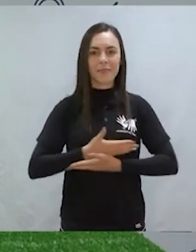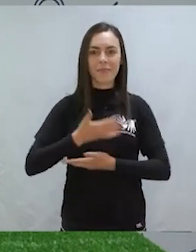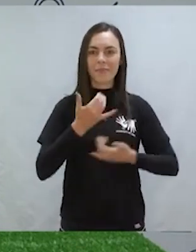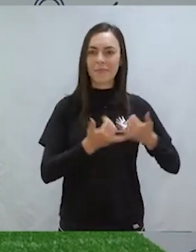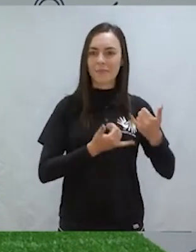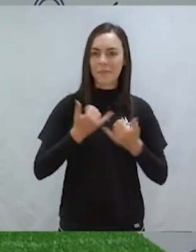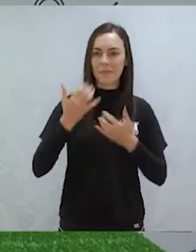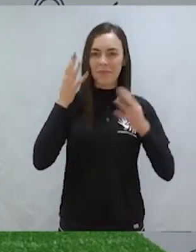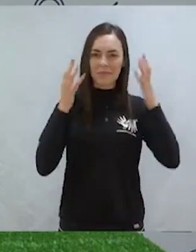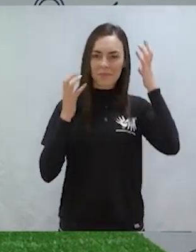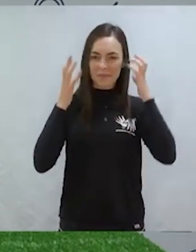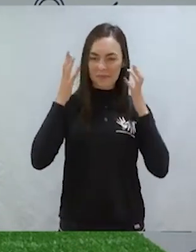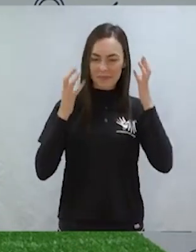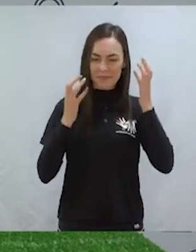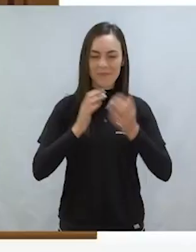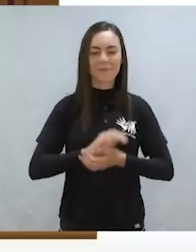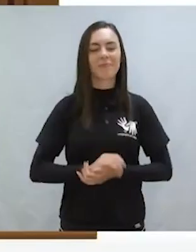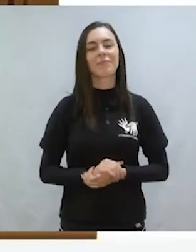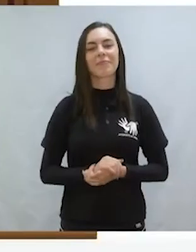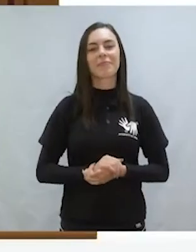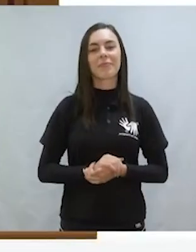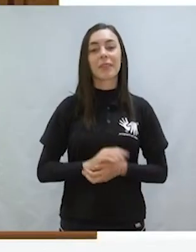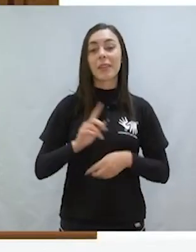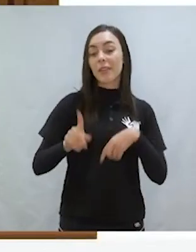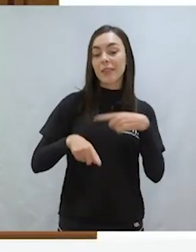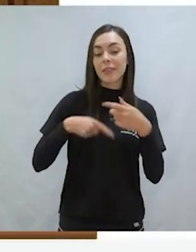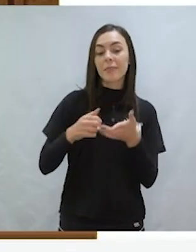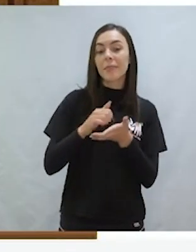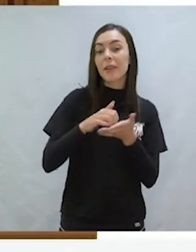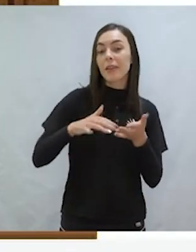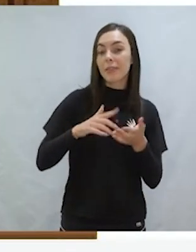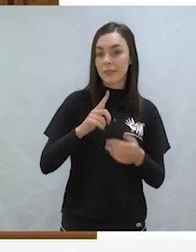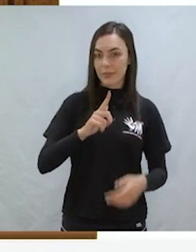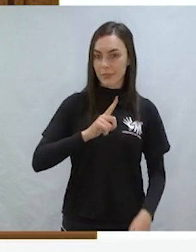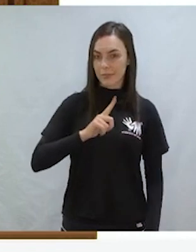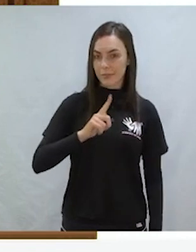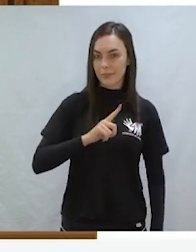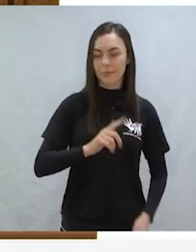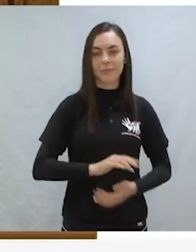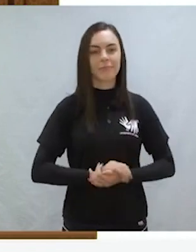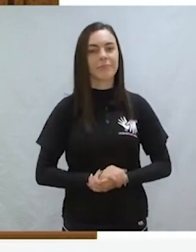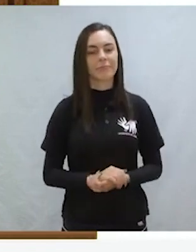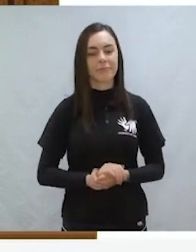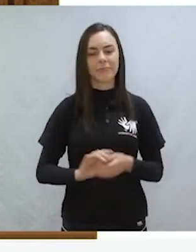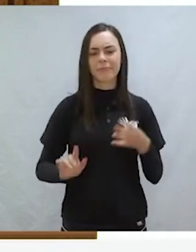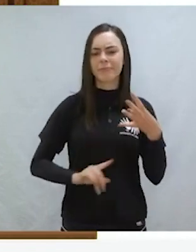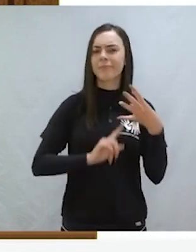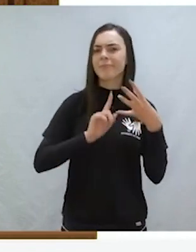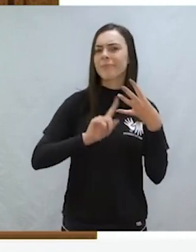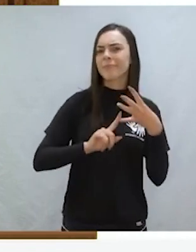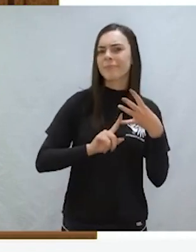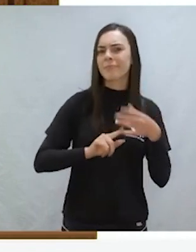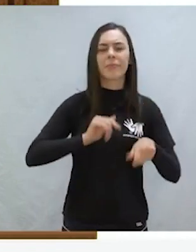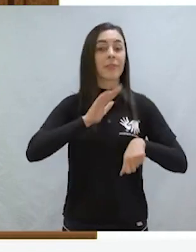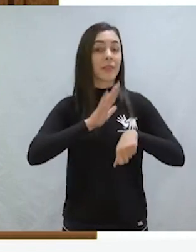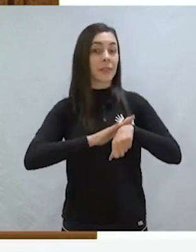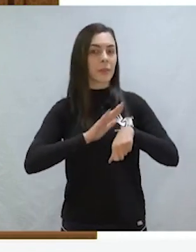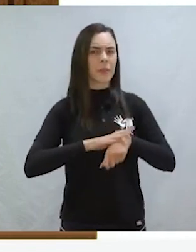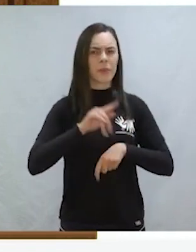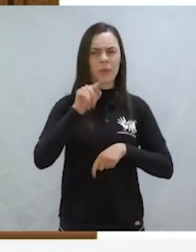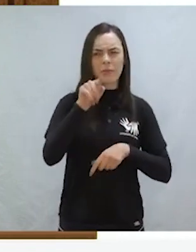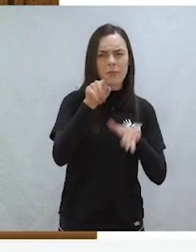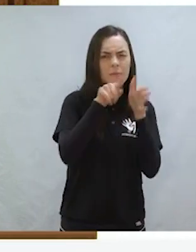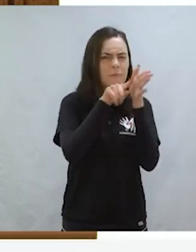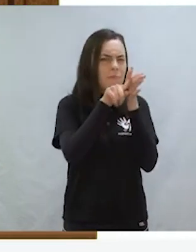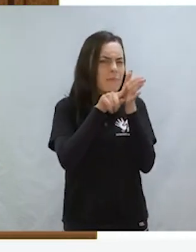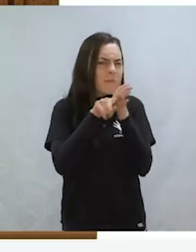Emília, né? Aí tivemos uma atividade, que foi esse registro que vocês fizeram também. Aí nós teve um momento,